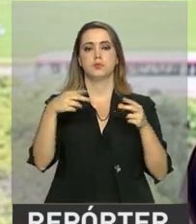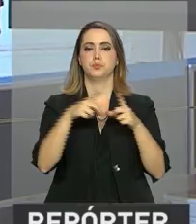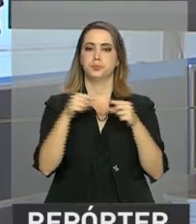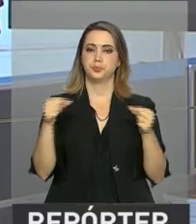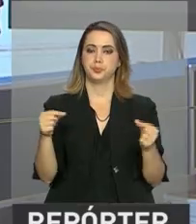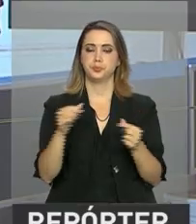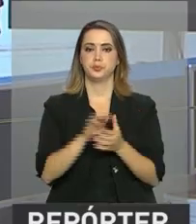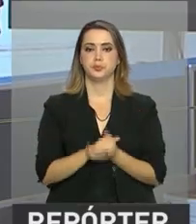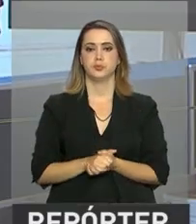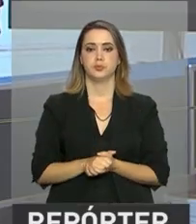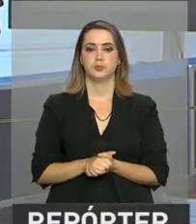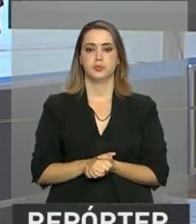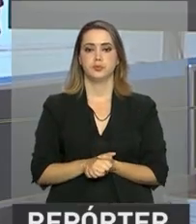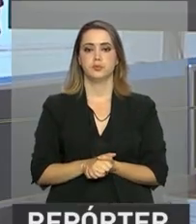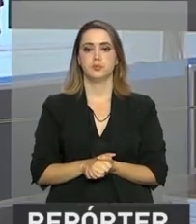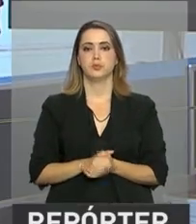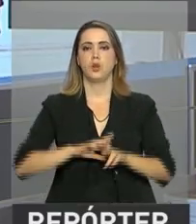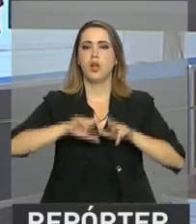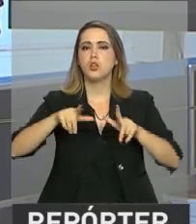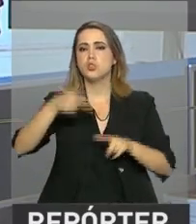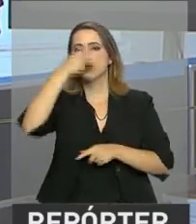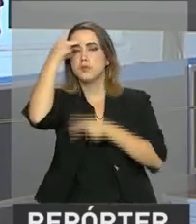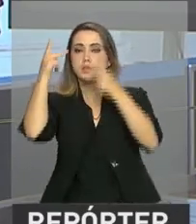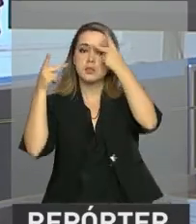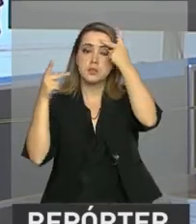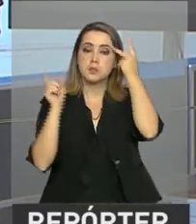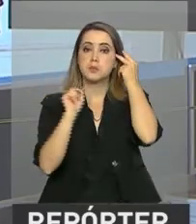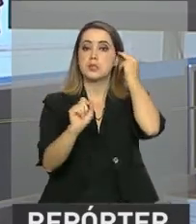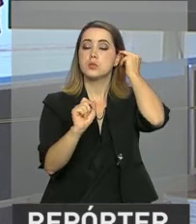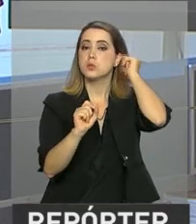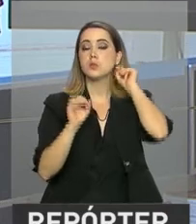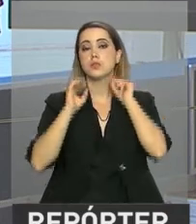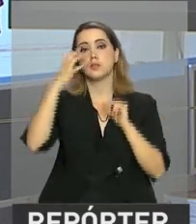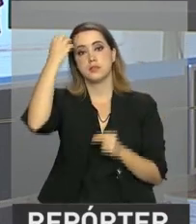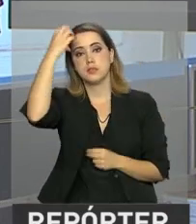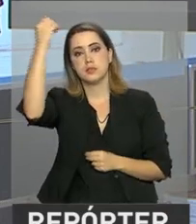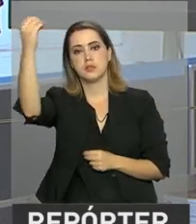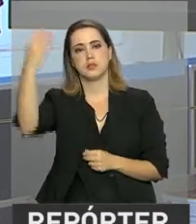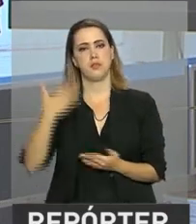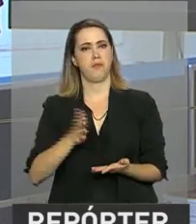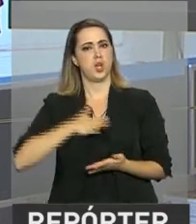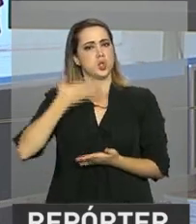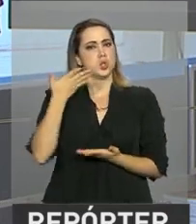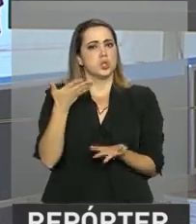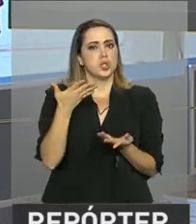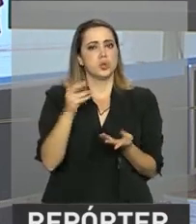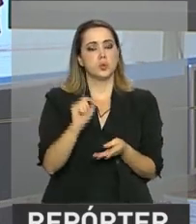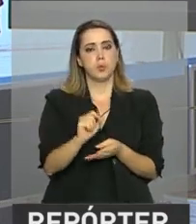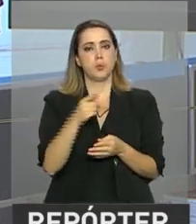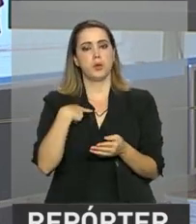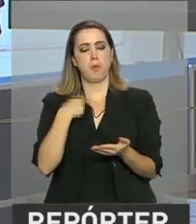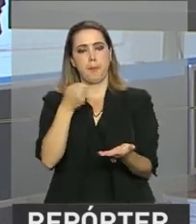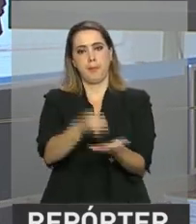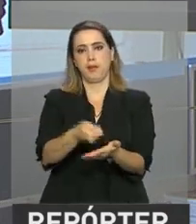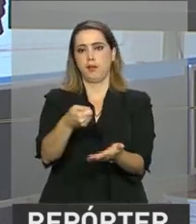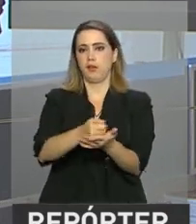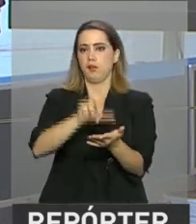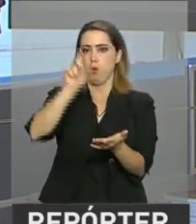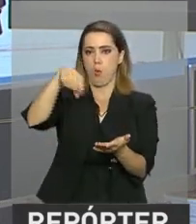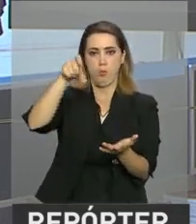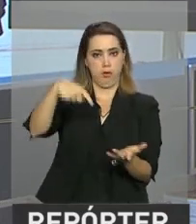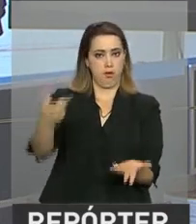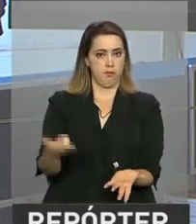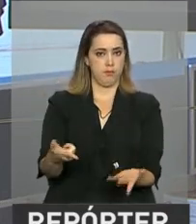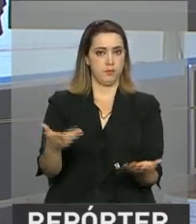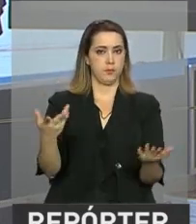Brasília. Muita gente que viaja para o exterior tem surpresas na hora de pagar a fatura do cartão de crédito. Para